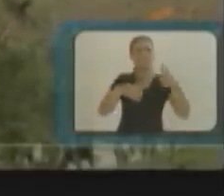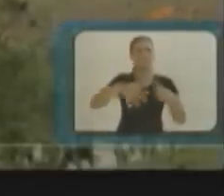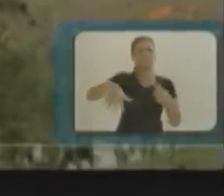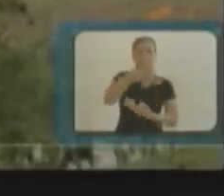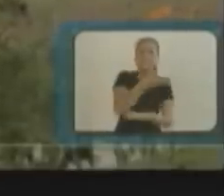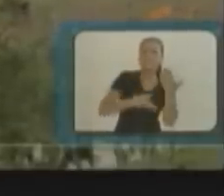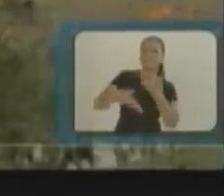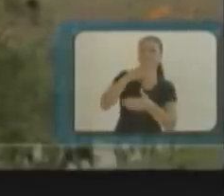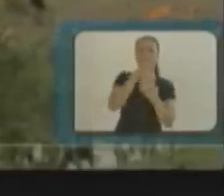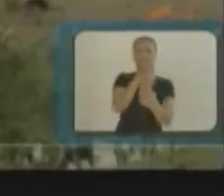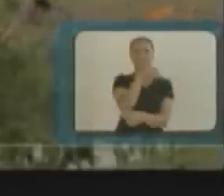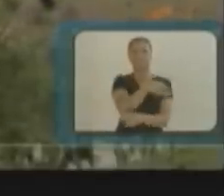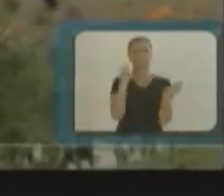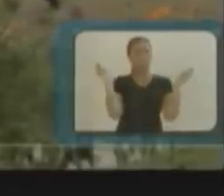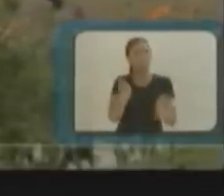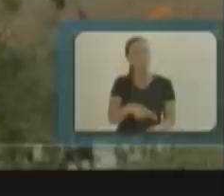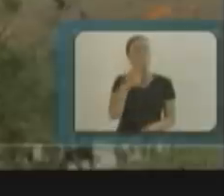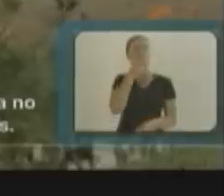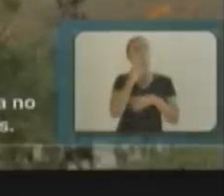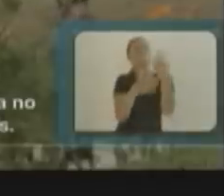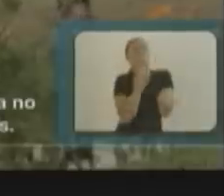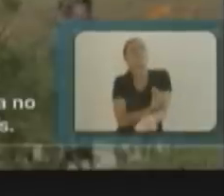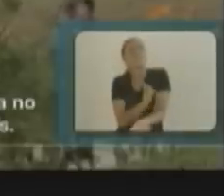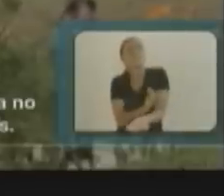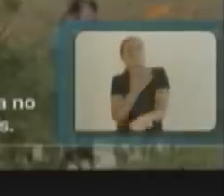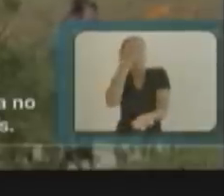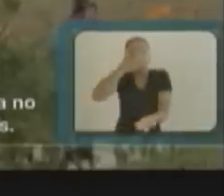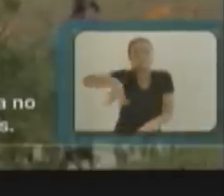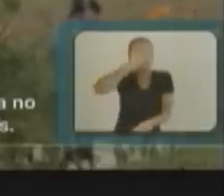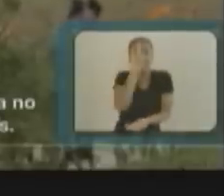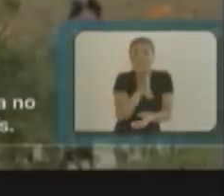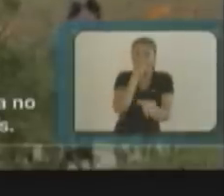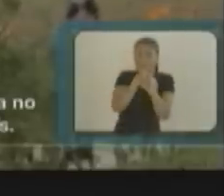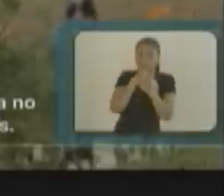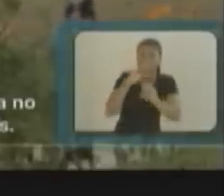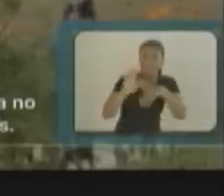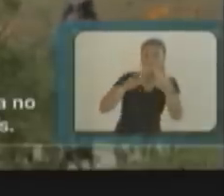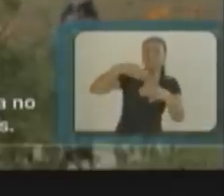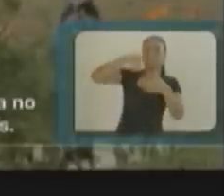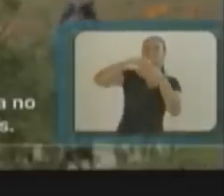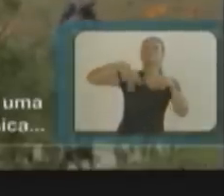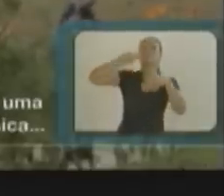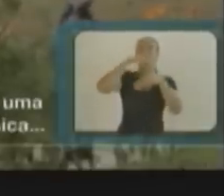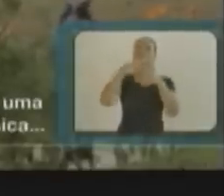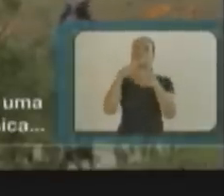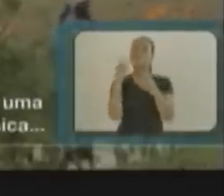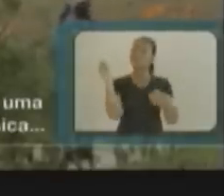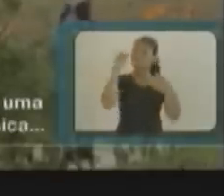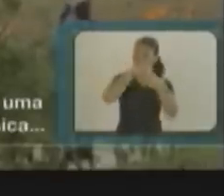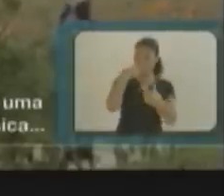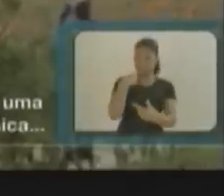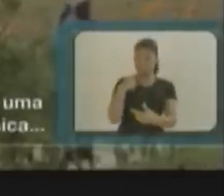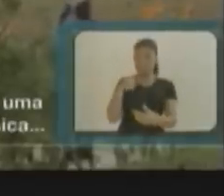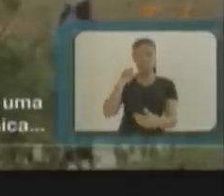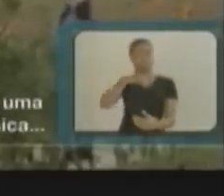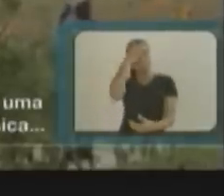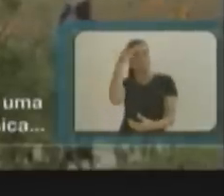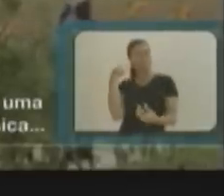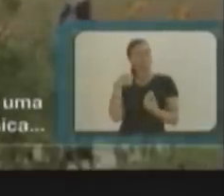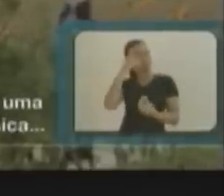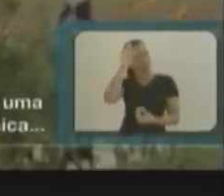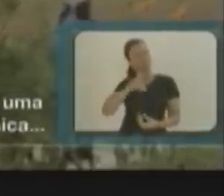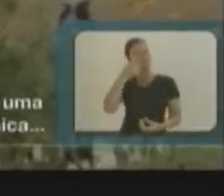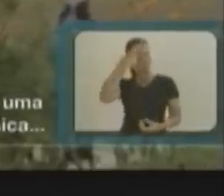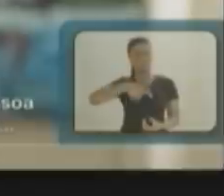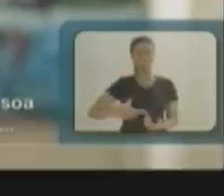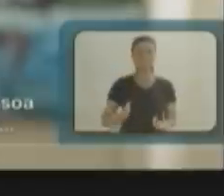que possibilitem a efetiva participação da pessoa com deficiência no desenvolvimento do país. Isso inclui a mim, que sou uma pessoa com